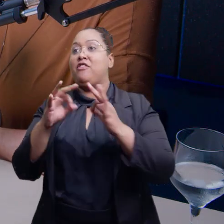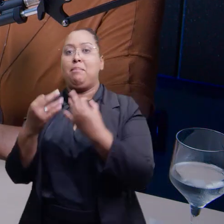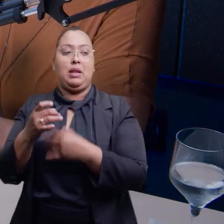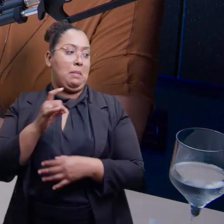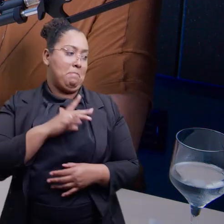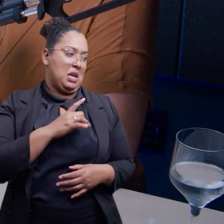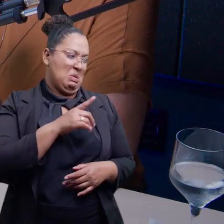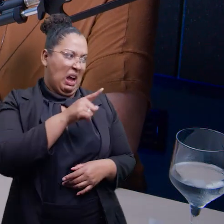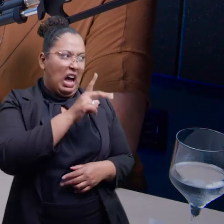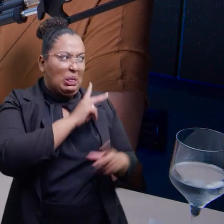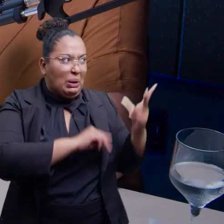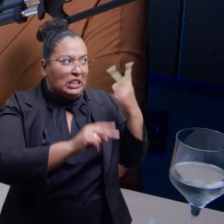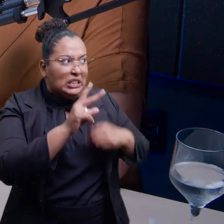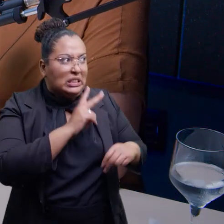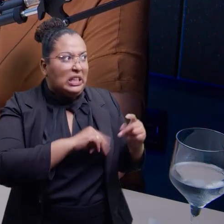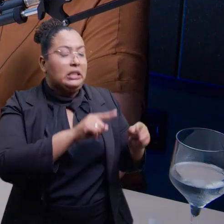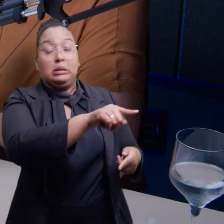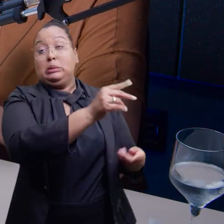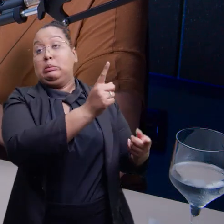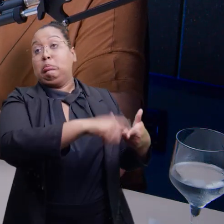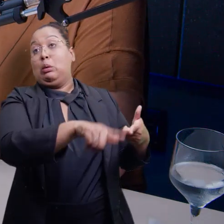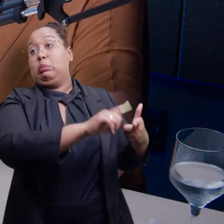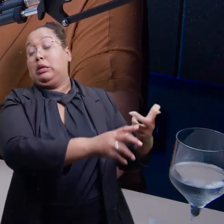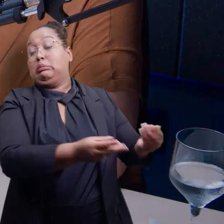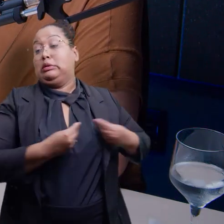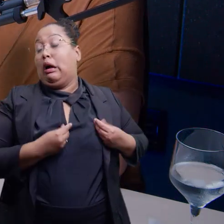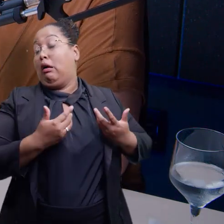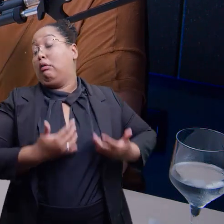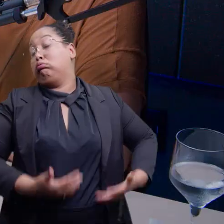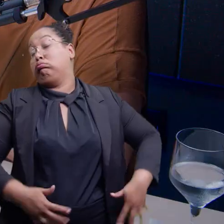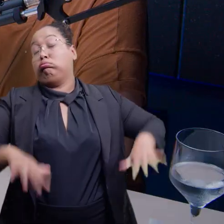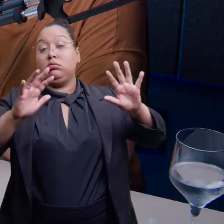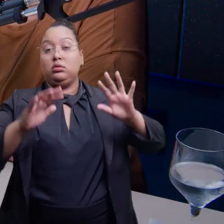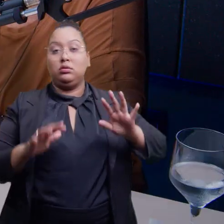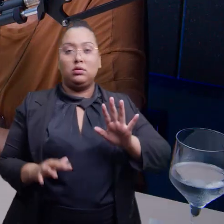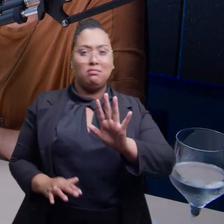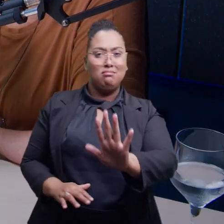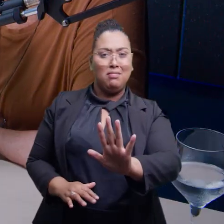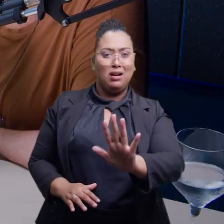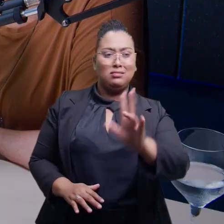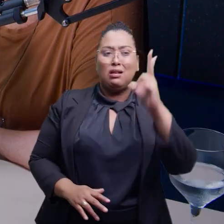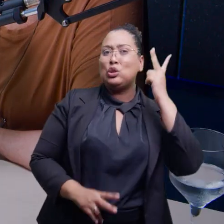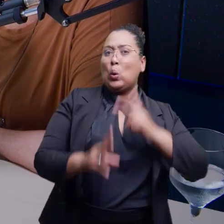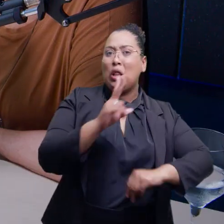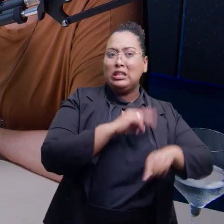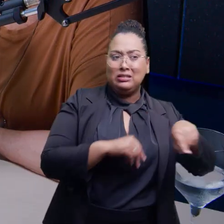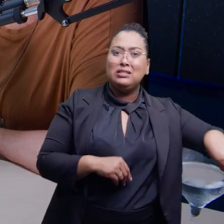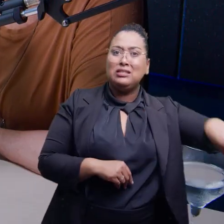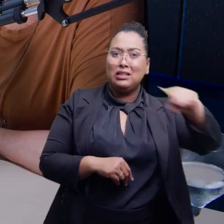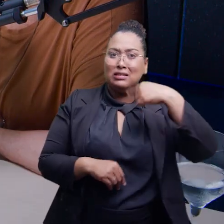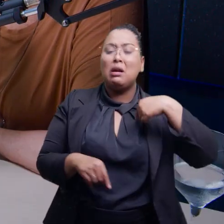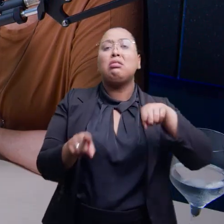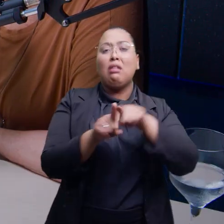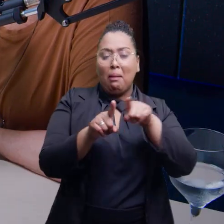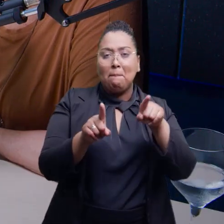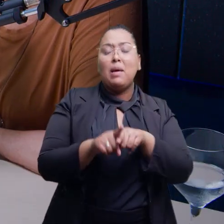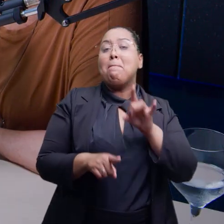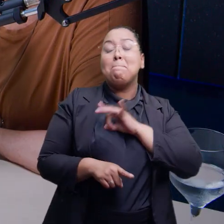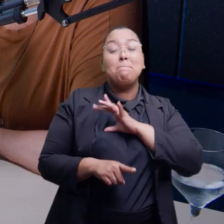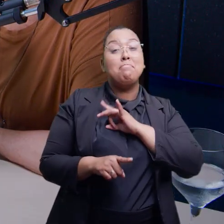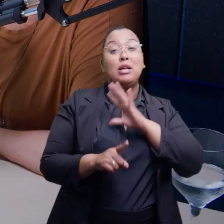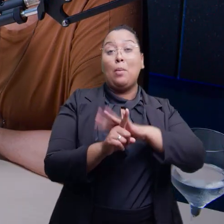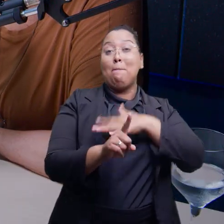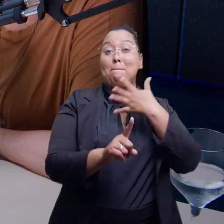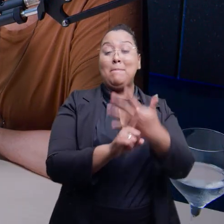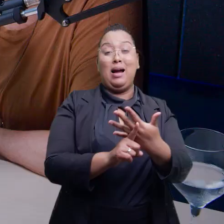medo, não, vou adotar adolescente é problemático, tal. Mas o adolescente tem tanto ou mais medo de ser